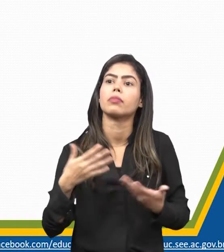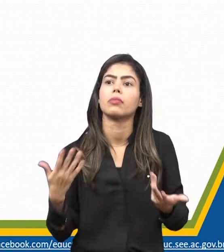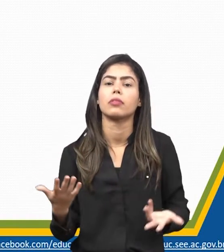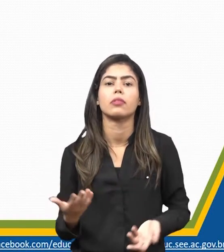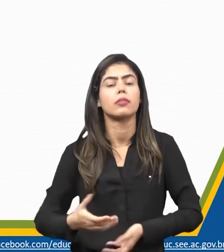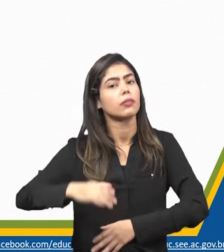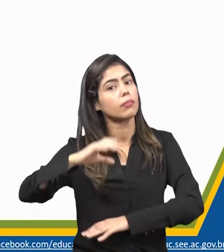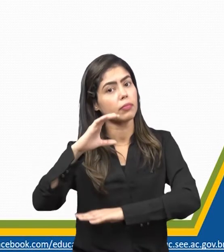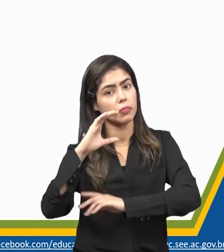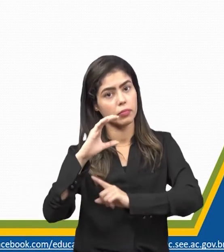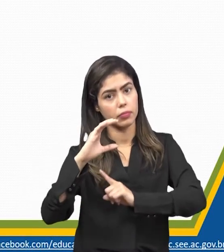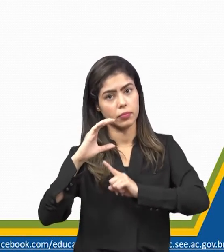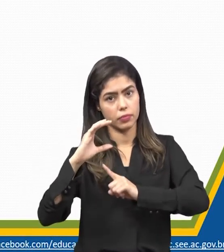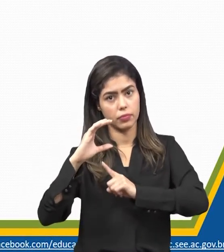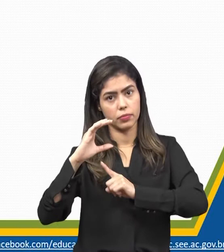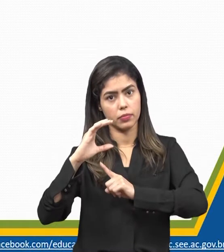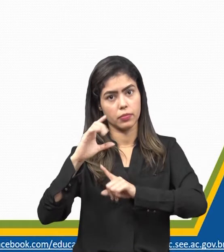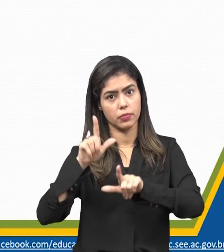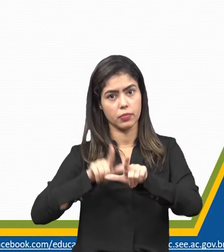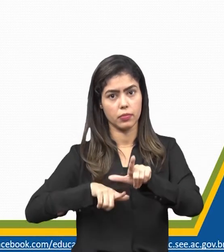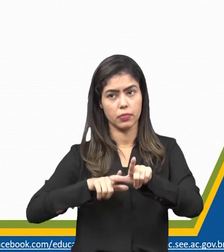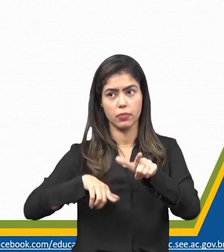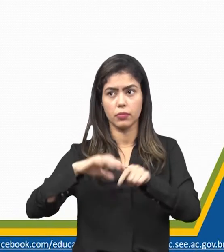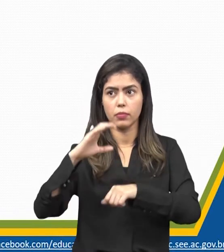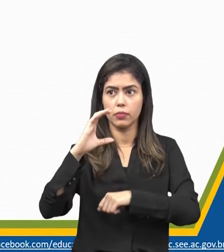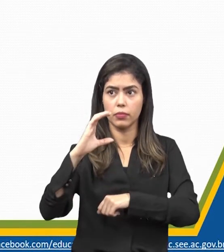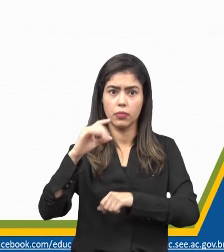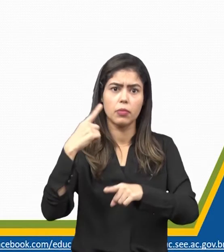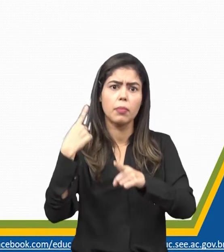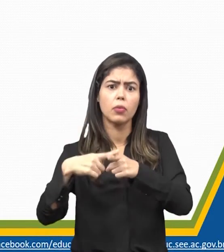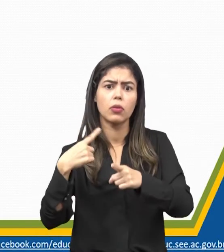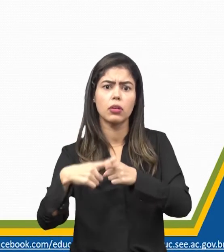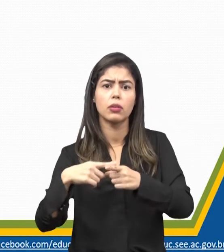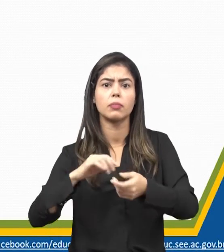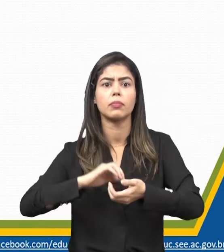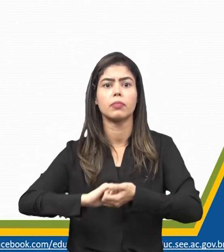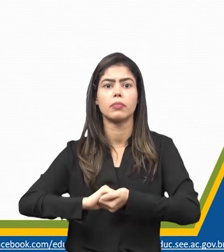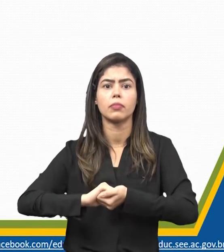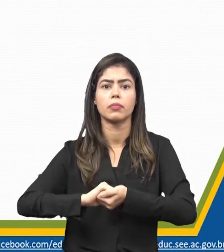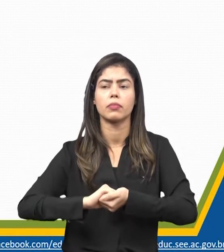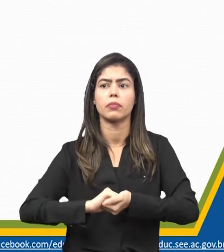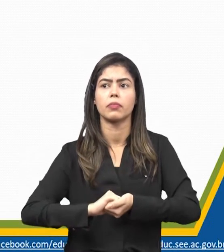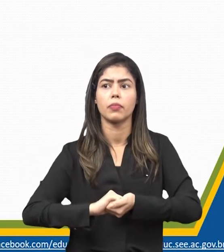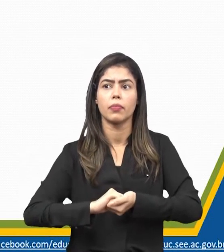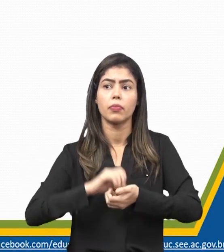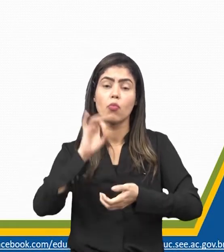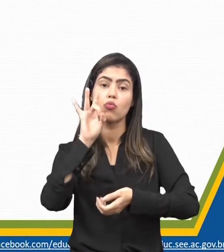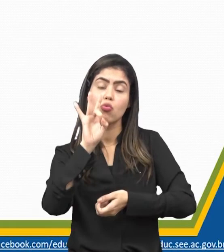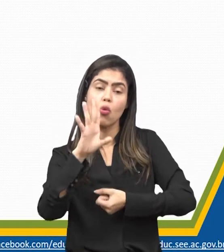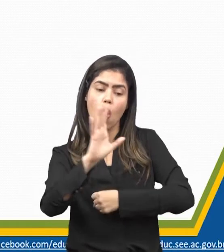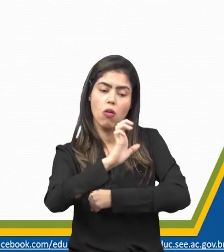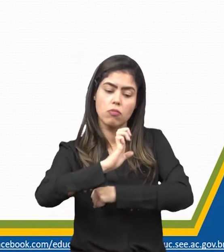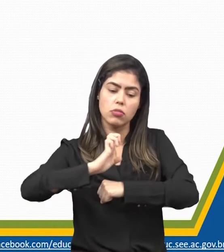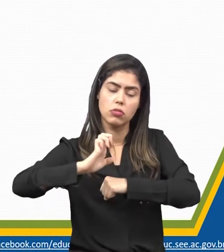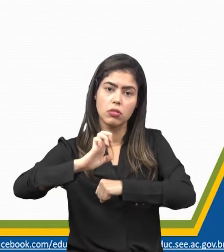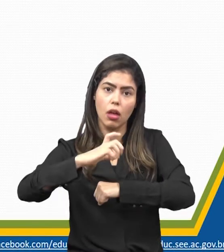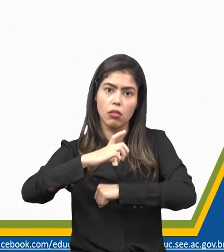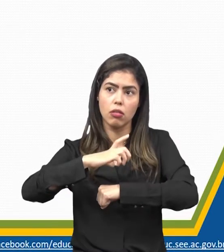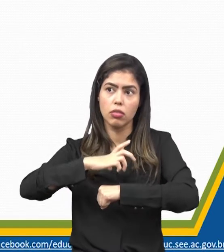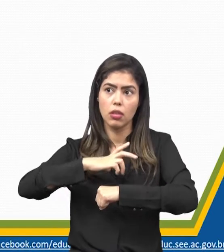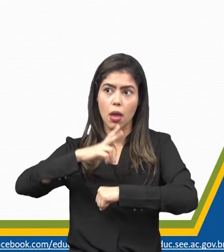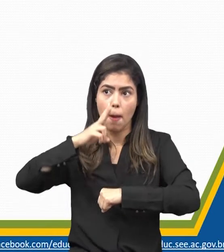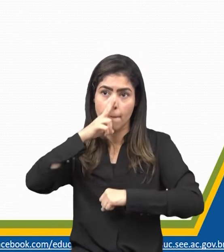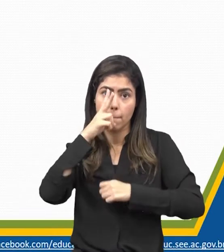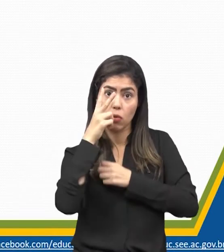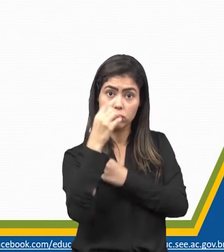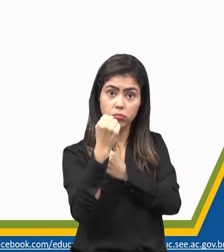questão, né, é a letra C. Por quê? Só o Estado possui autoridade,